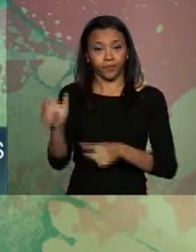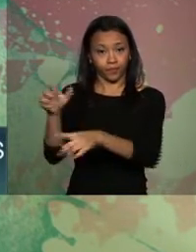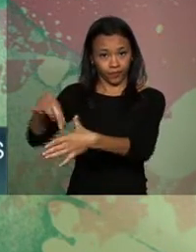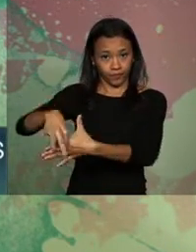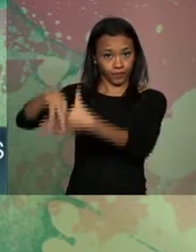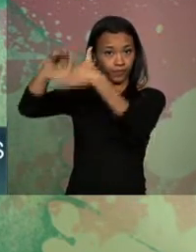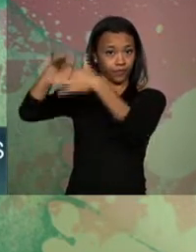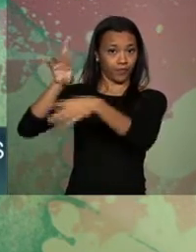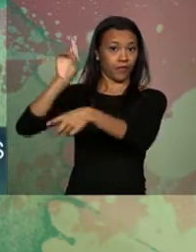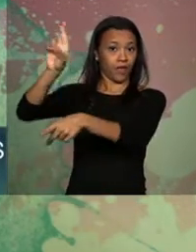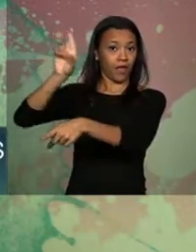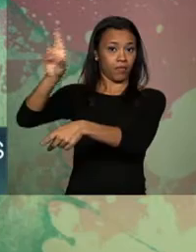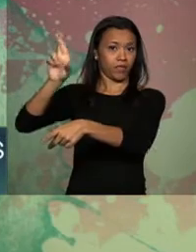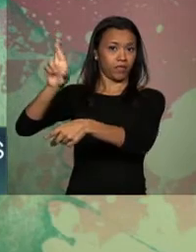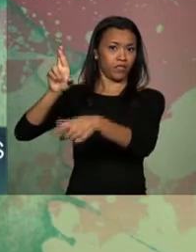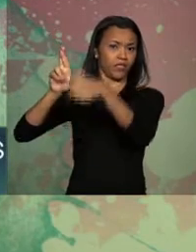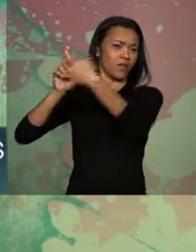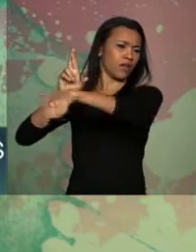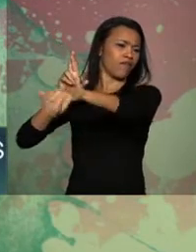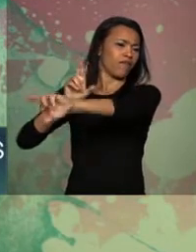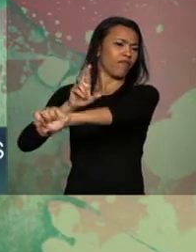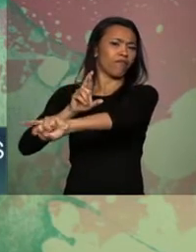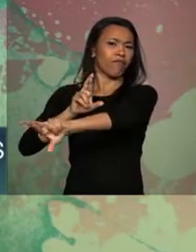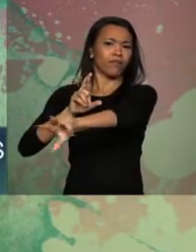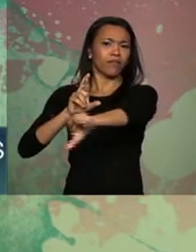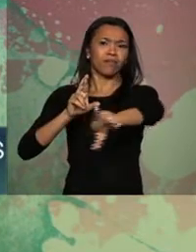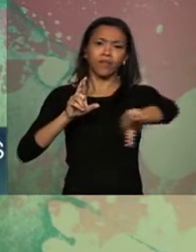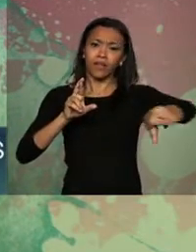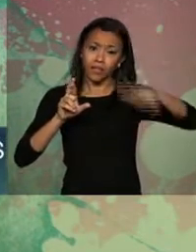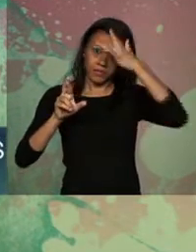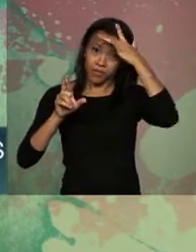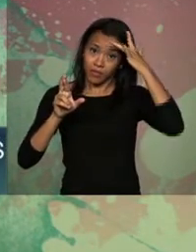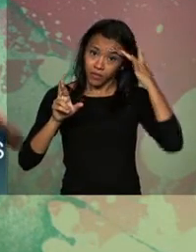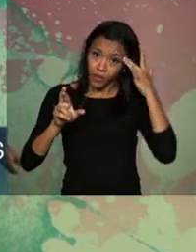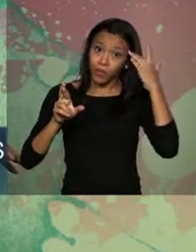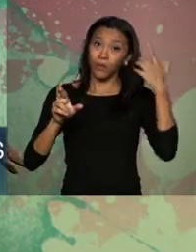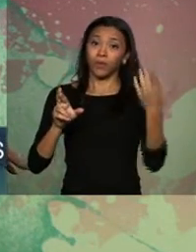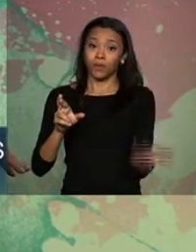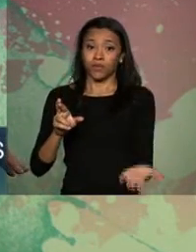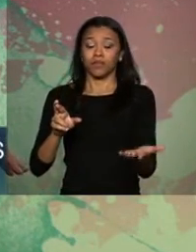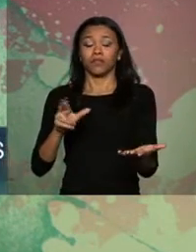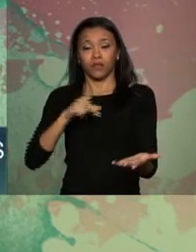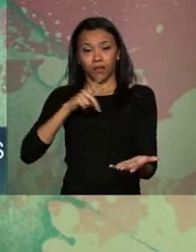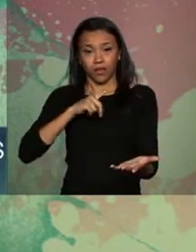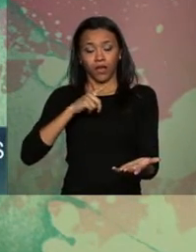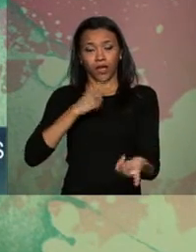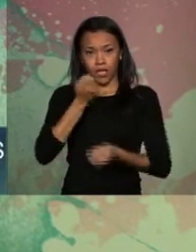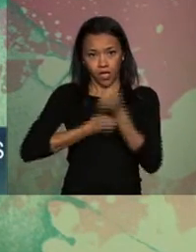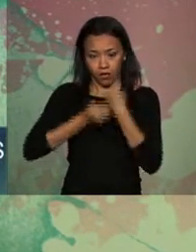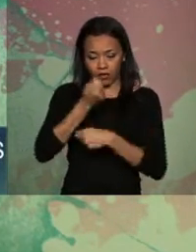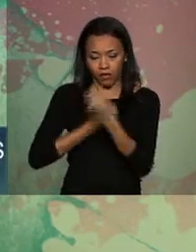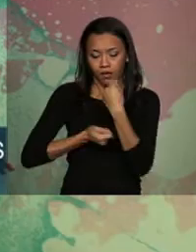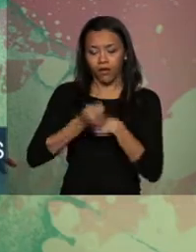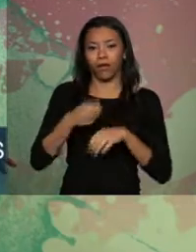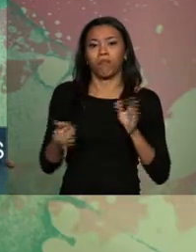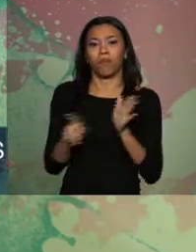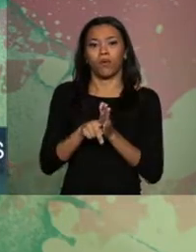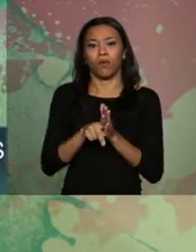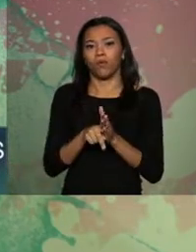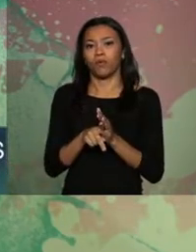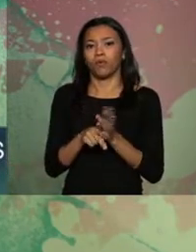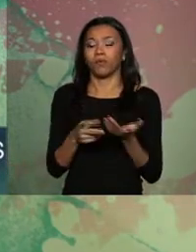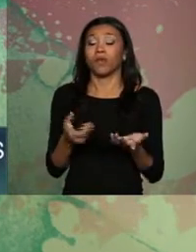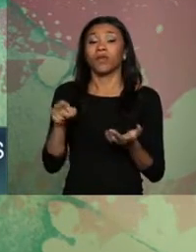representante de todos os micros e pequenos empreendedores individuais, a Delcy, falou aqui,